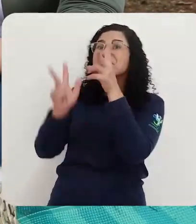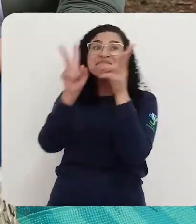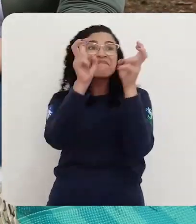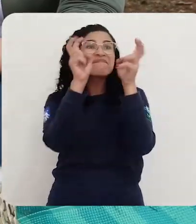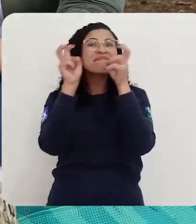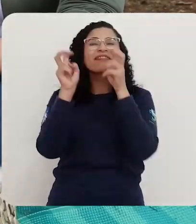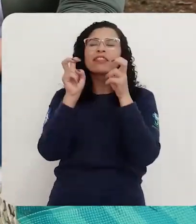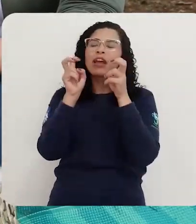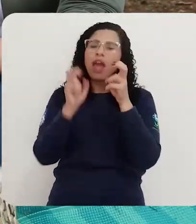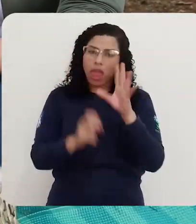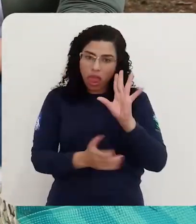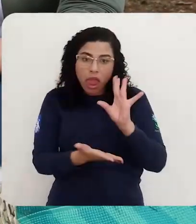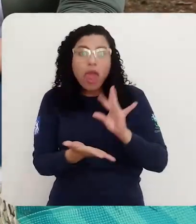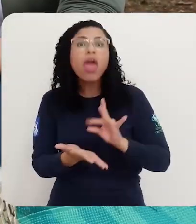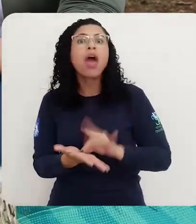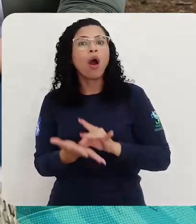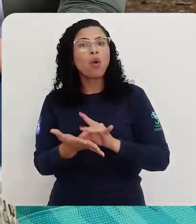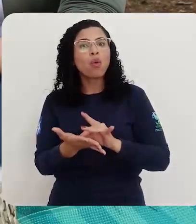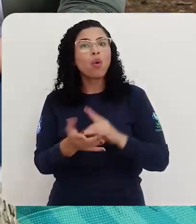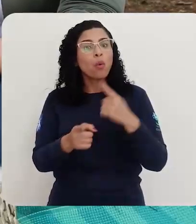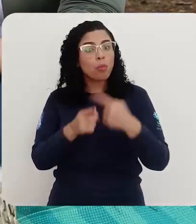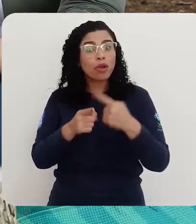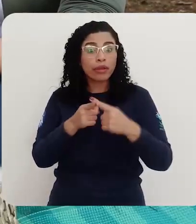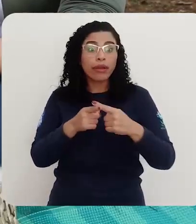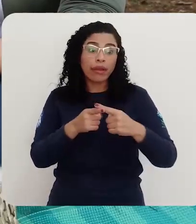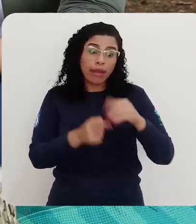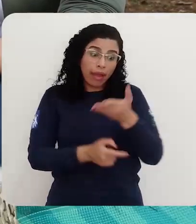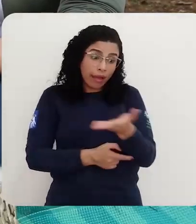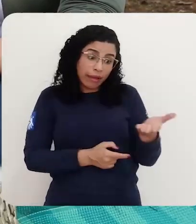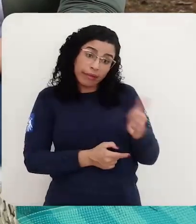Isso também é algo real na vida da criança que estuda numa